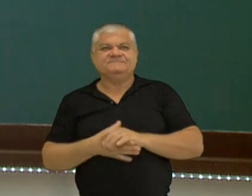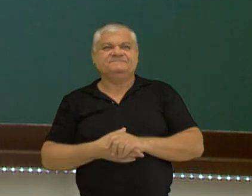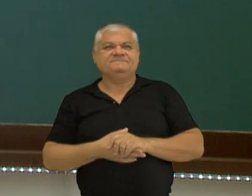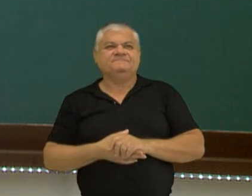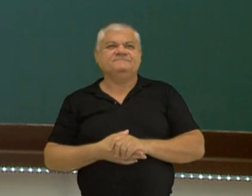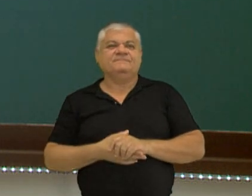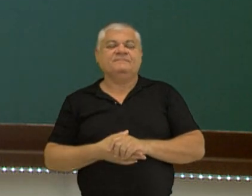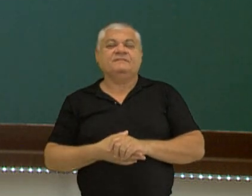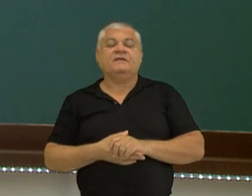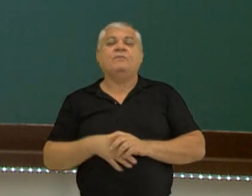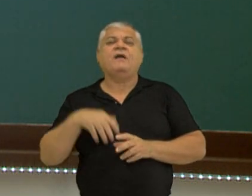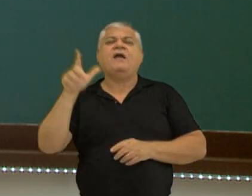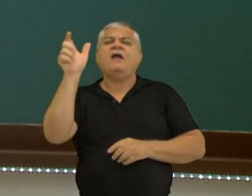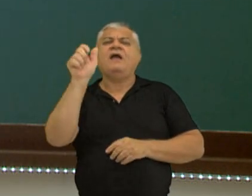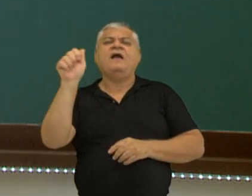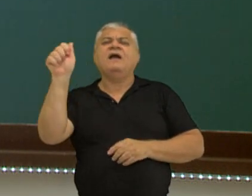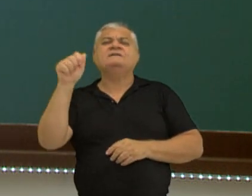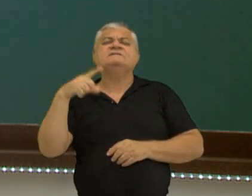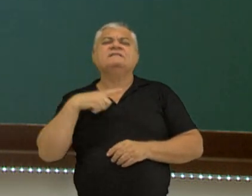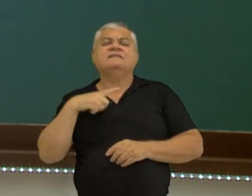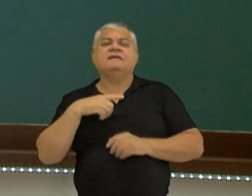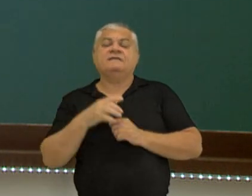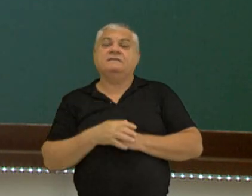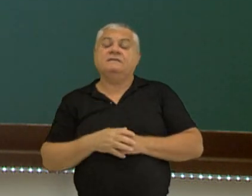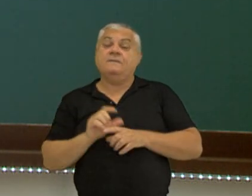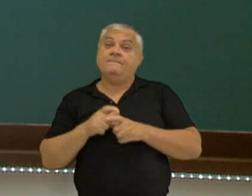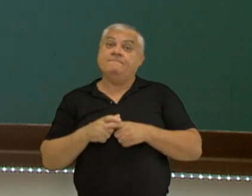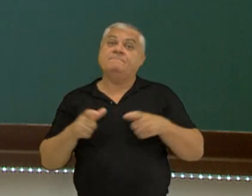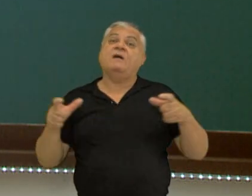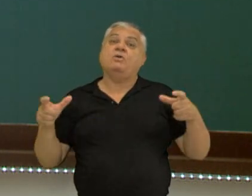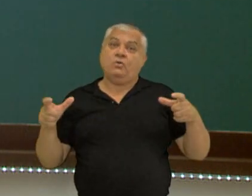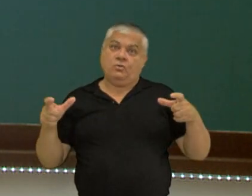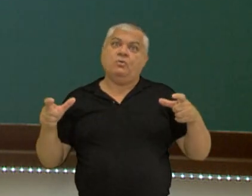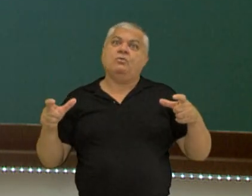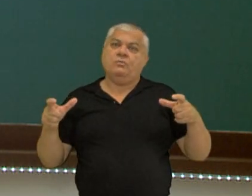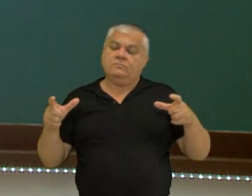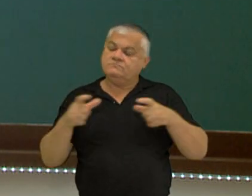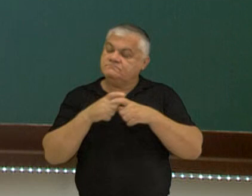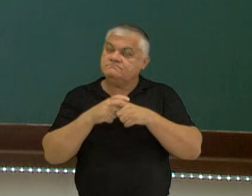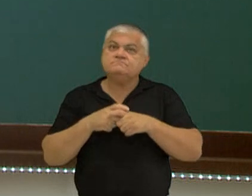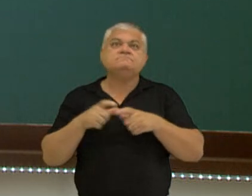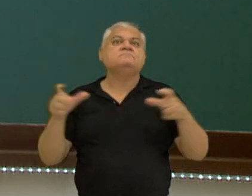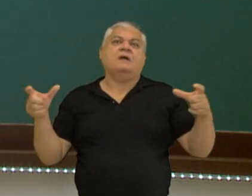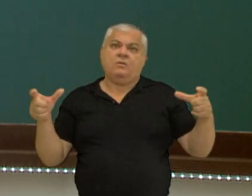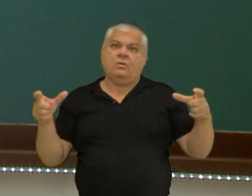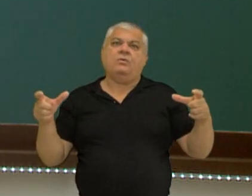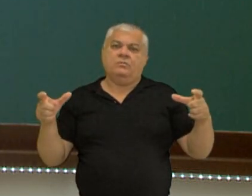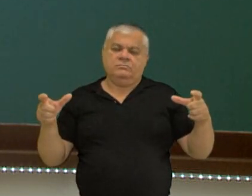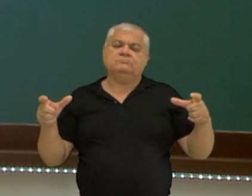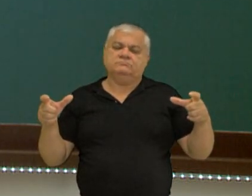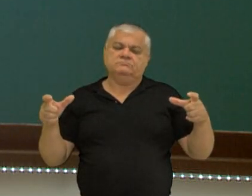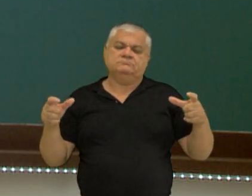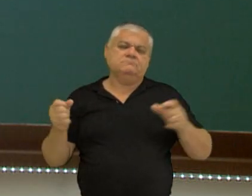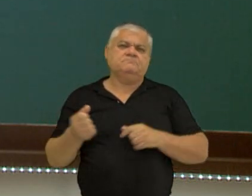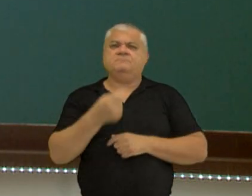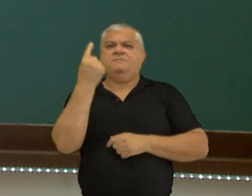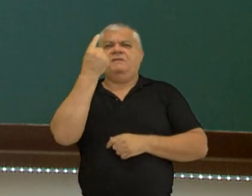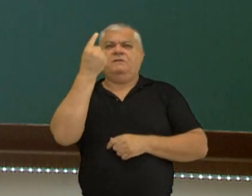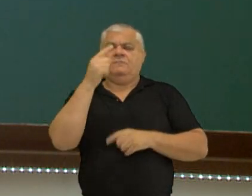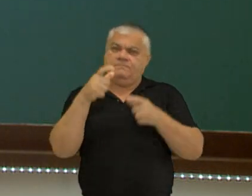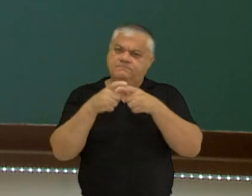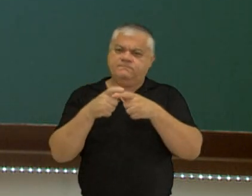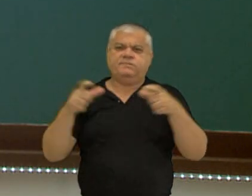como características, o que nós temos? É o maior do mundo em extensão, em tamanho, certo?